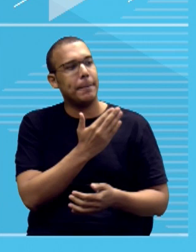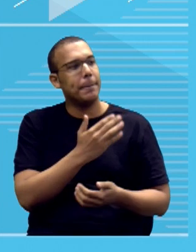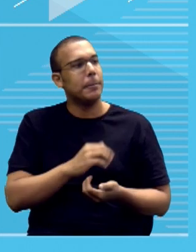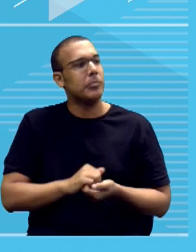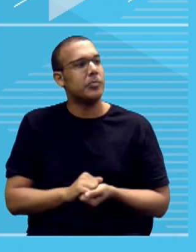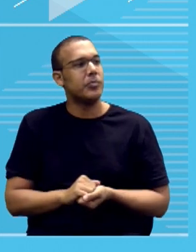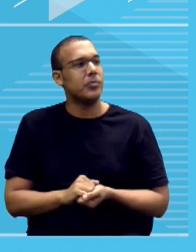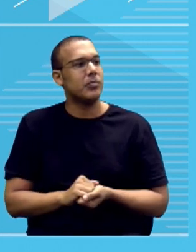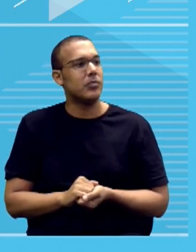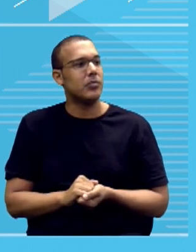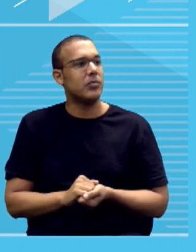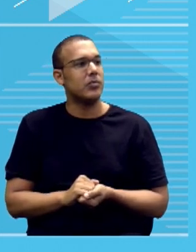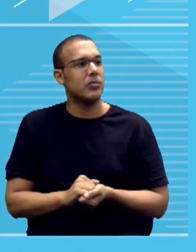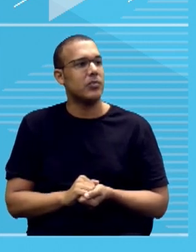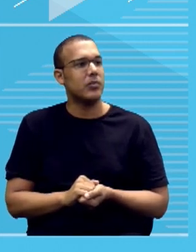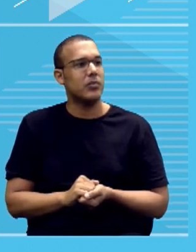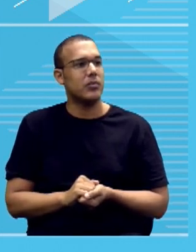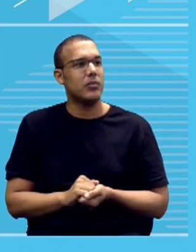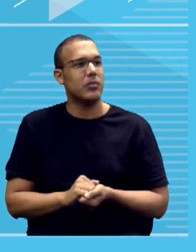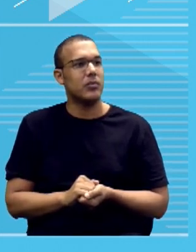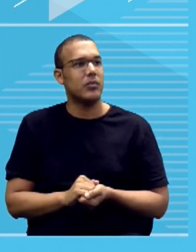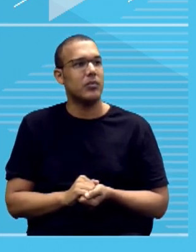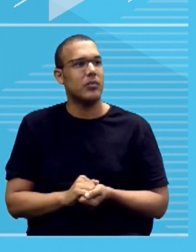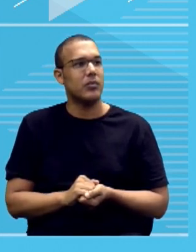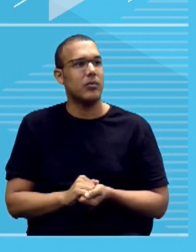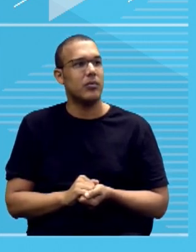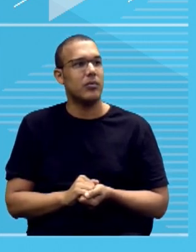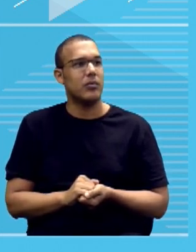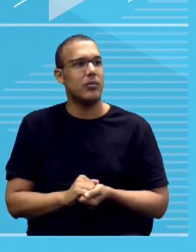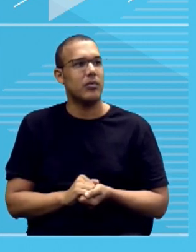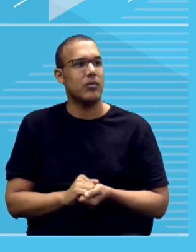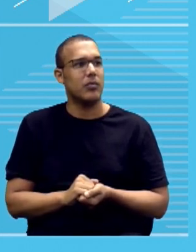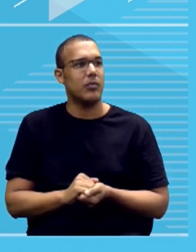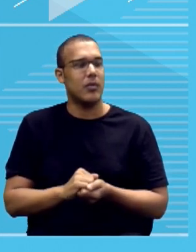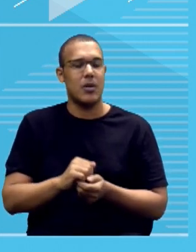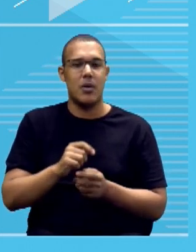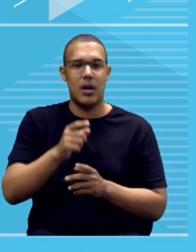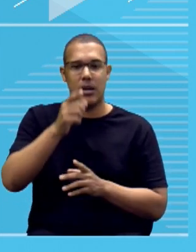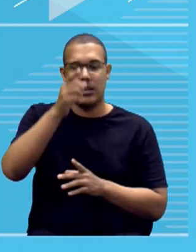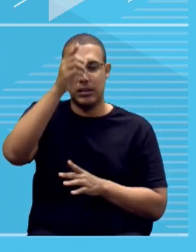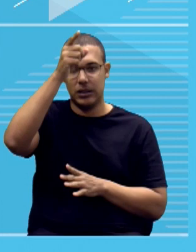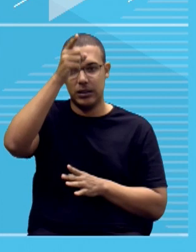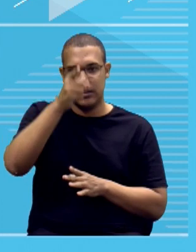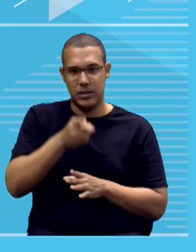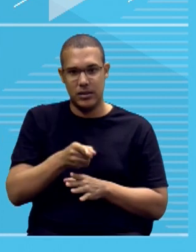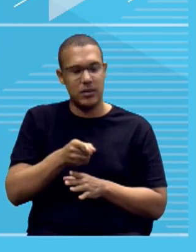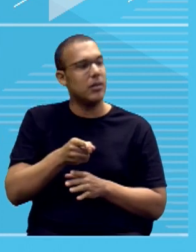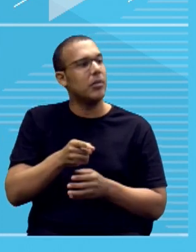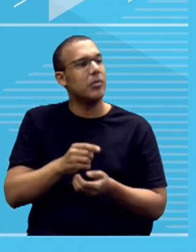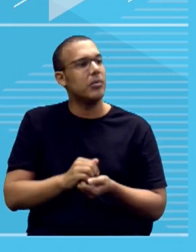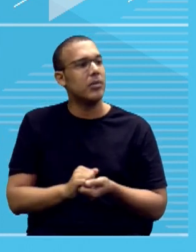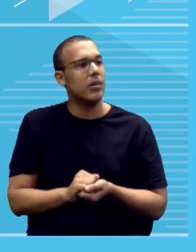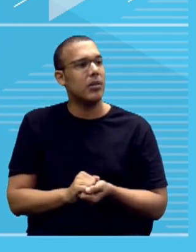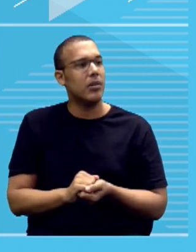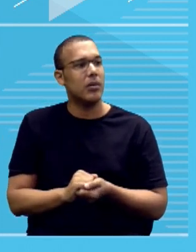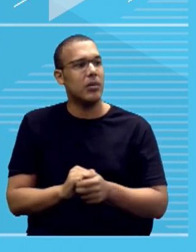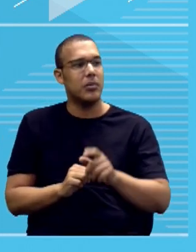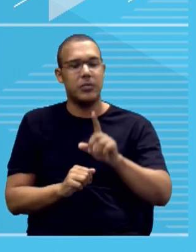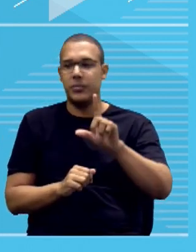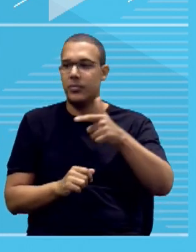reta descendente, ou seja, é uma reta que está em queda. No primeiro quadrante do plano